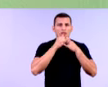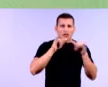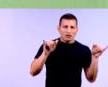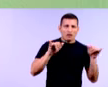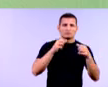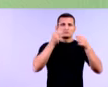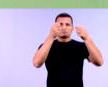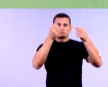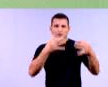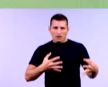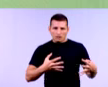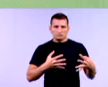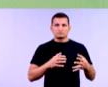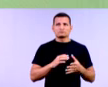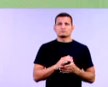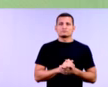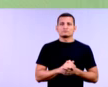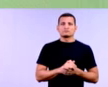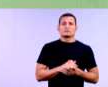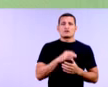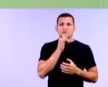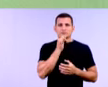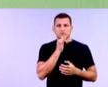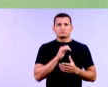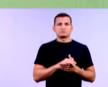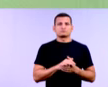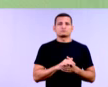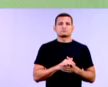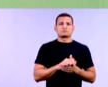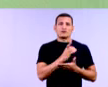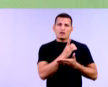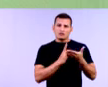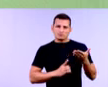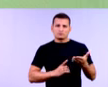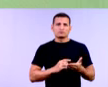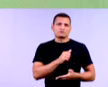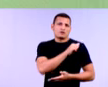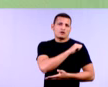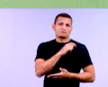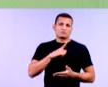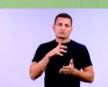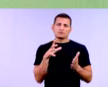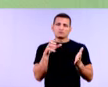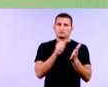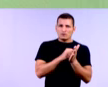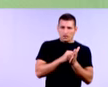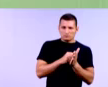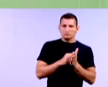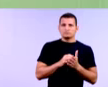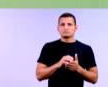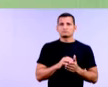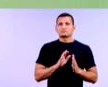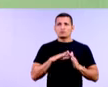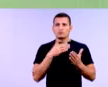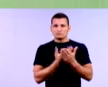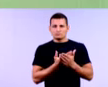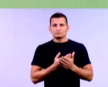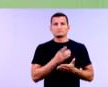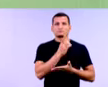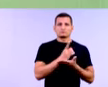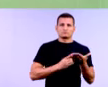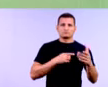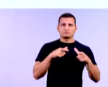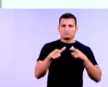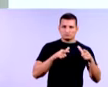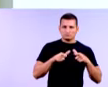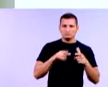Declaração, por exemplo, declaração de que o aluno está matriculado em uma determinada instituição de ensino, uma declaração de trabalho, uma